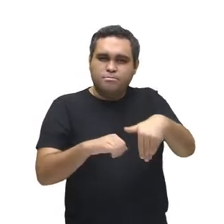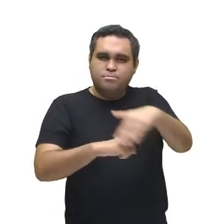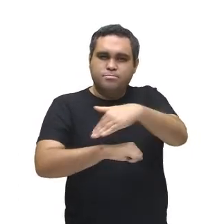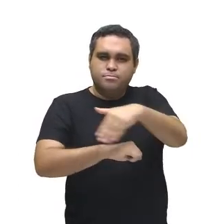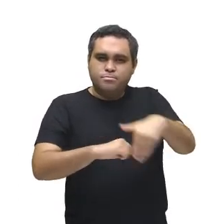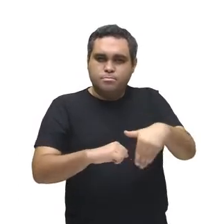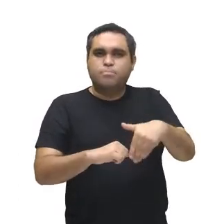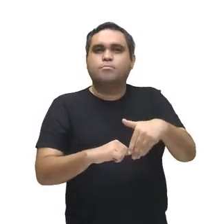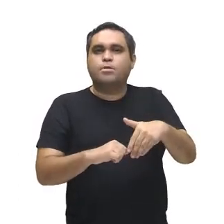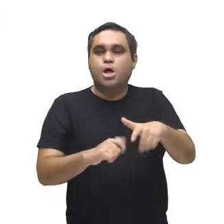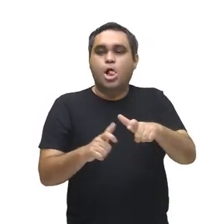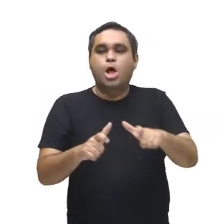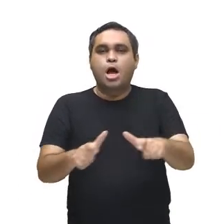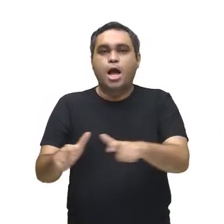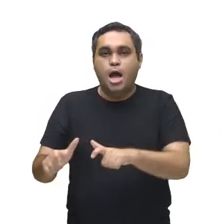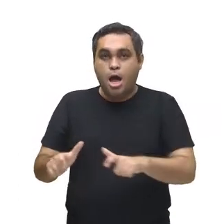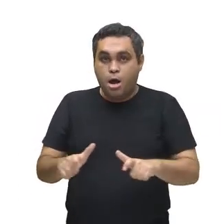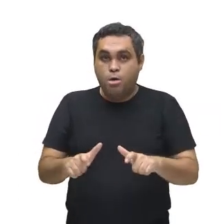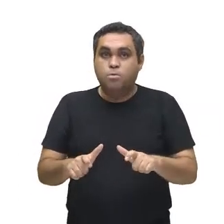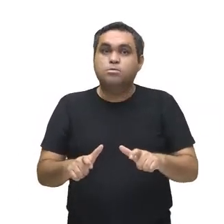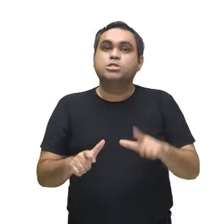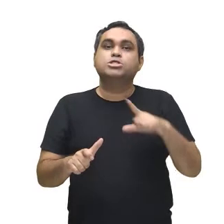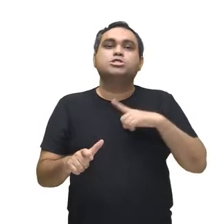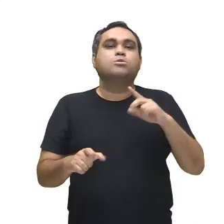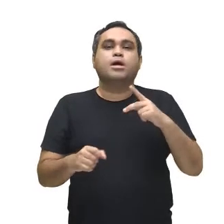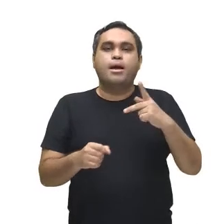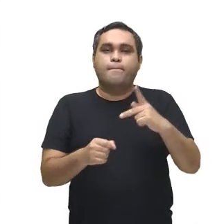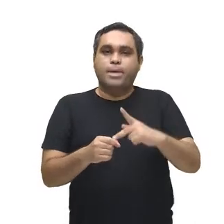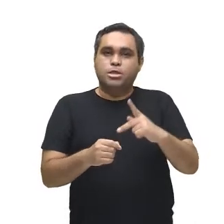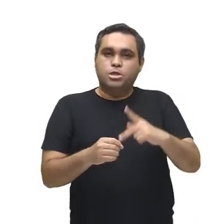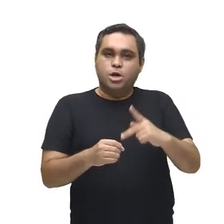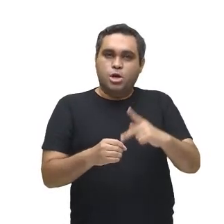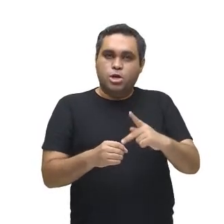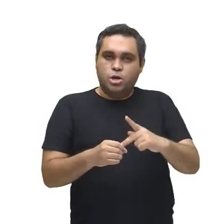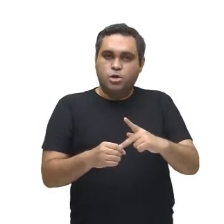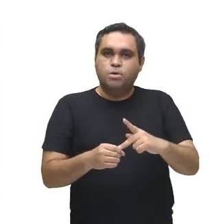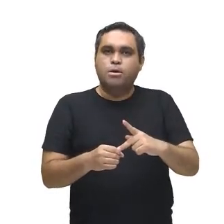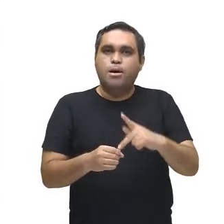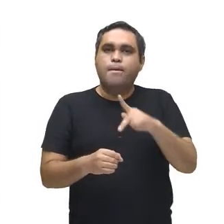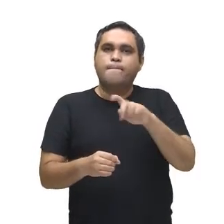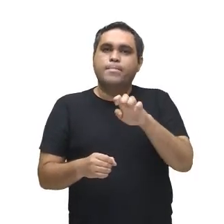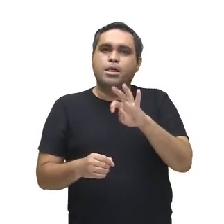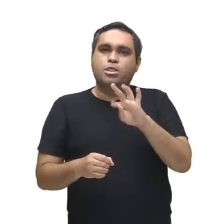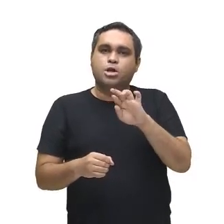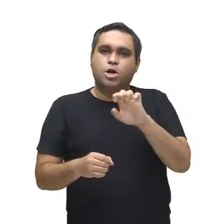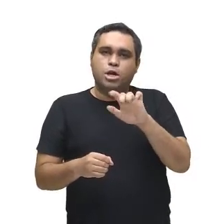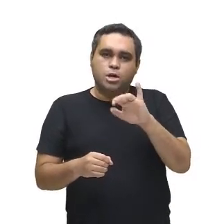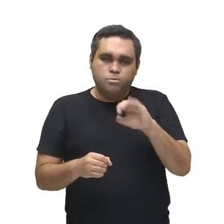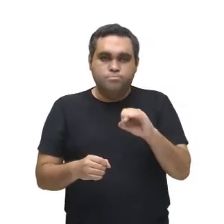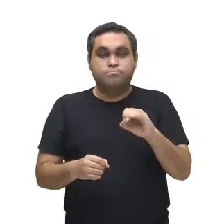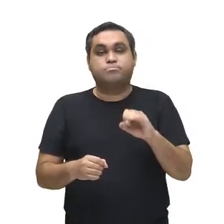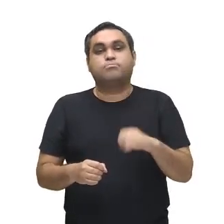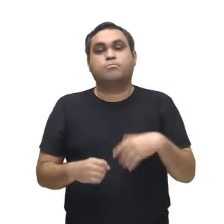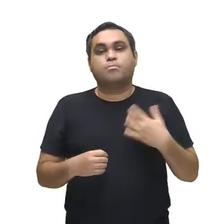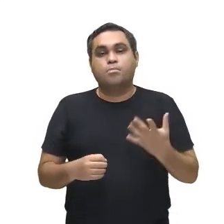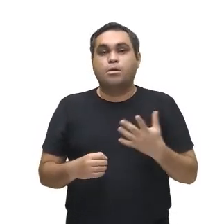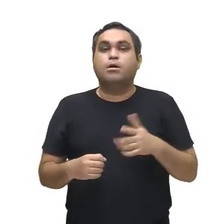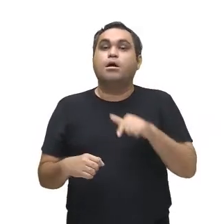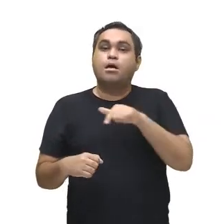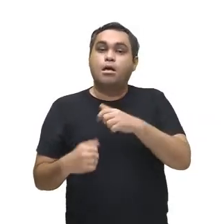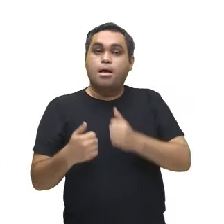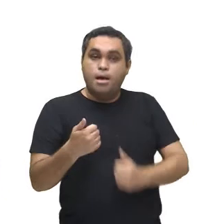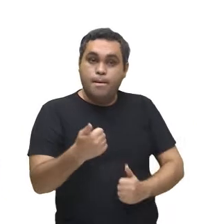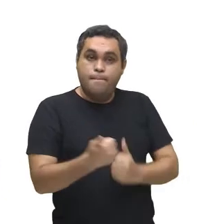Dardanelos, por onde escoava seu petróleo e apoiava a Sérvia, que é uma potência, melhor, um país que